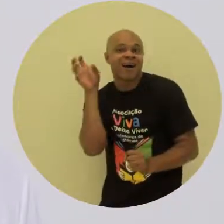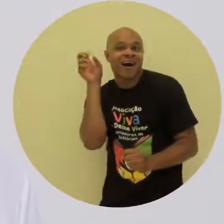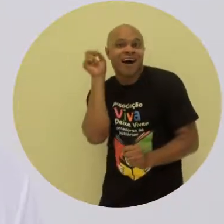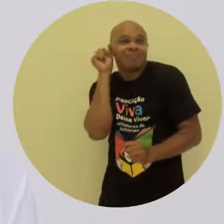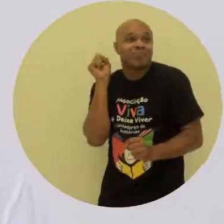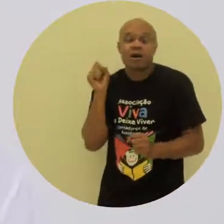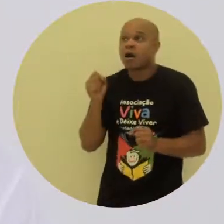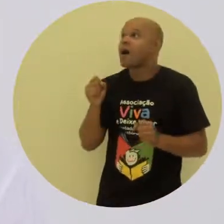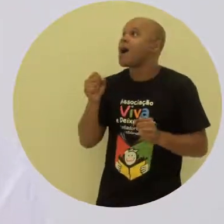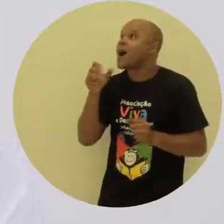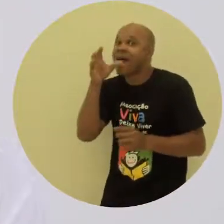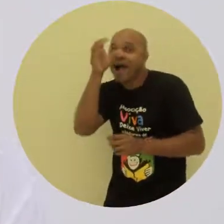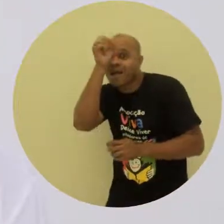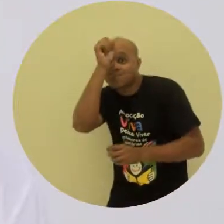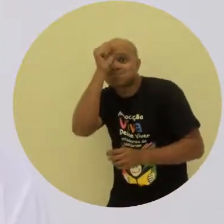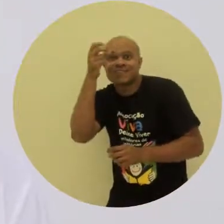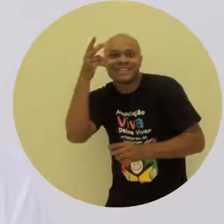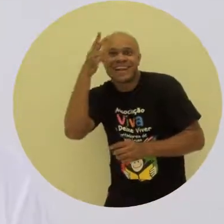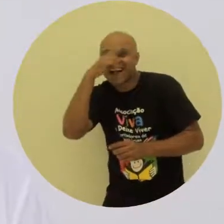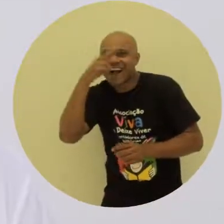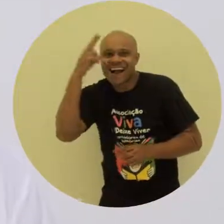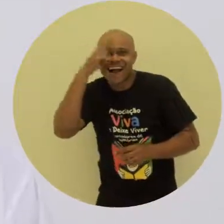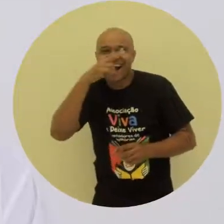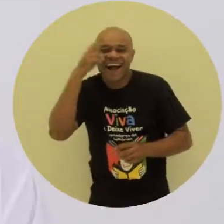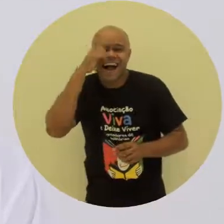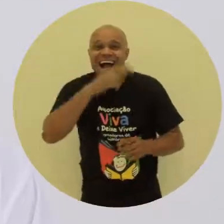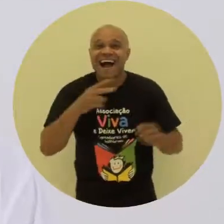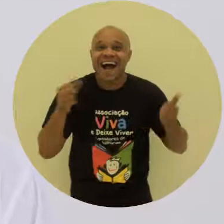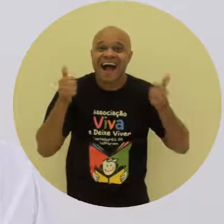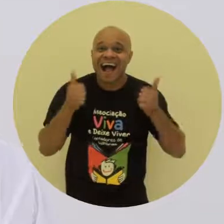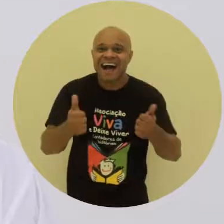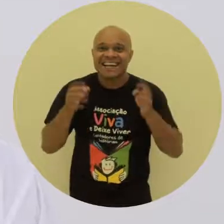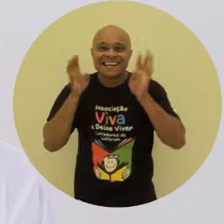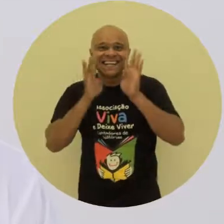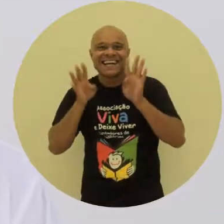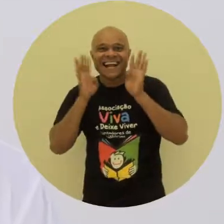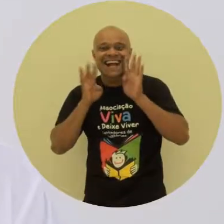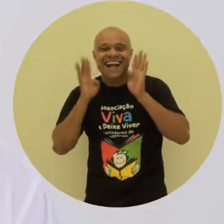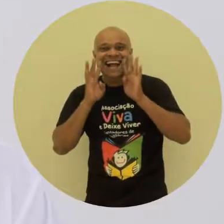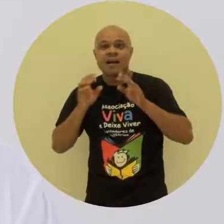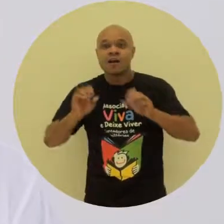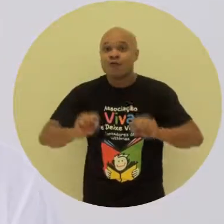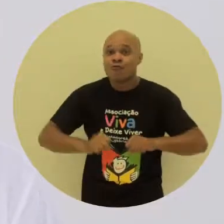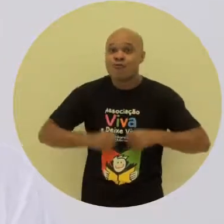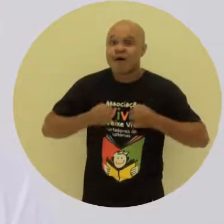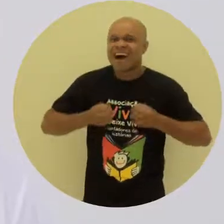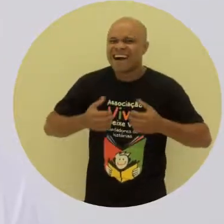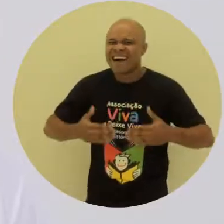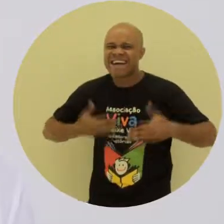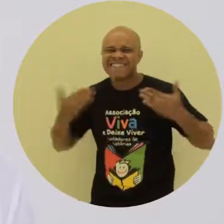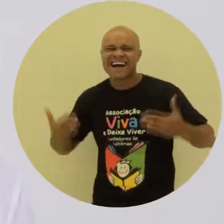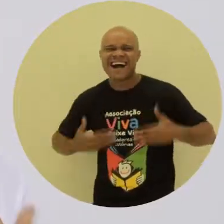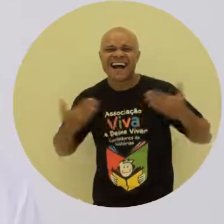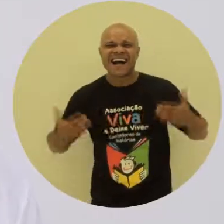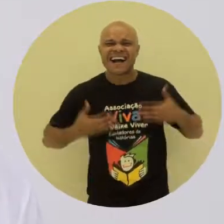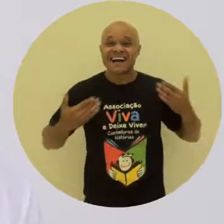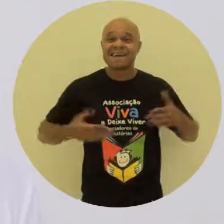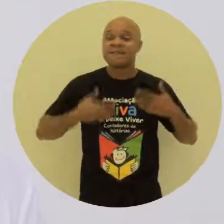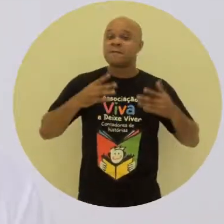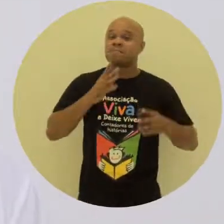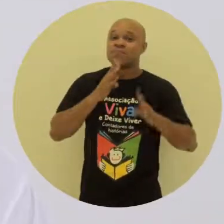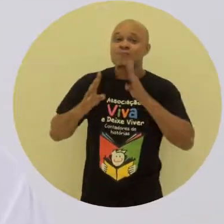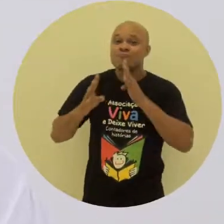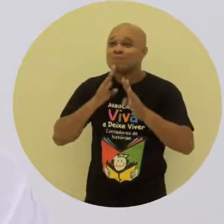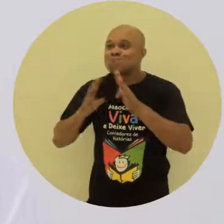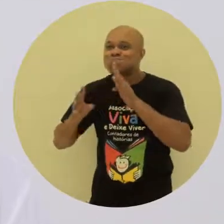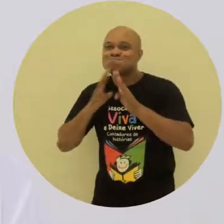escutado várias histórias. Então, os nossos voluntários têm sido motivados para que eles provoquem